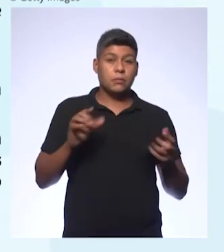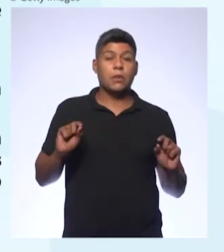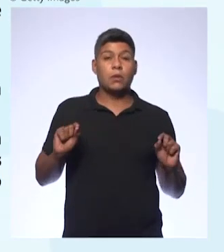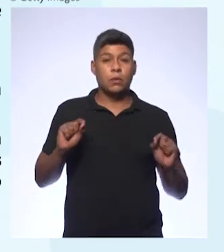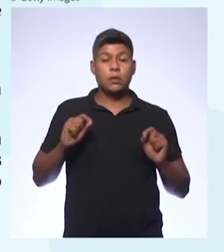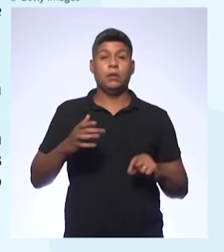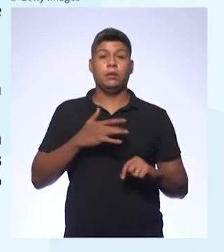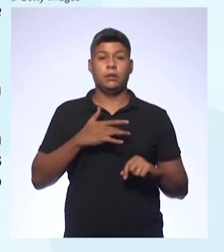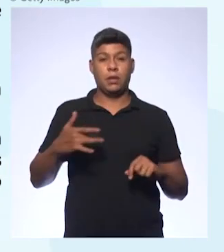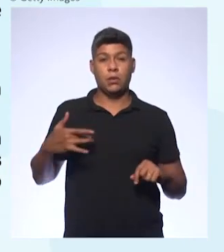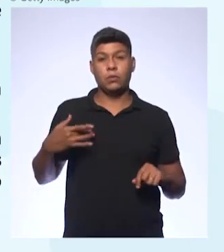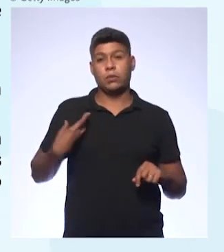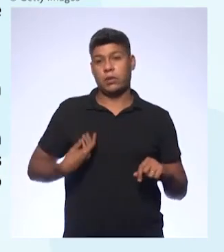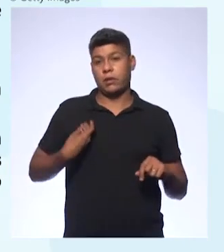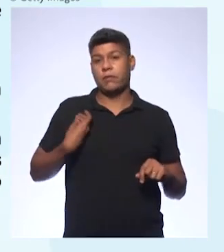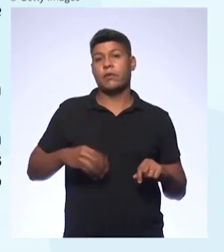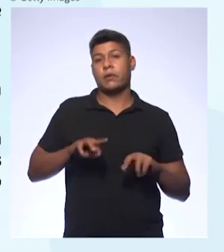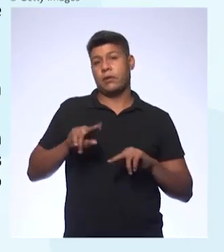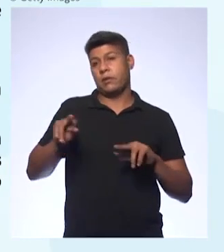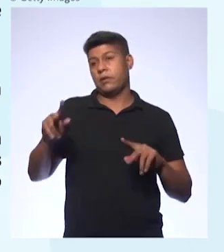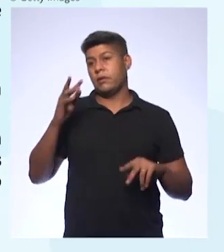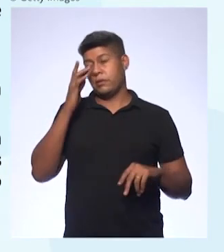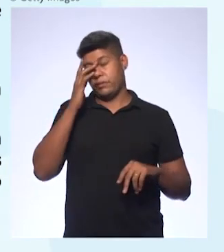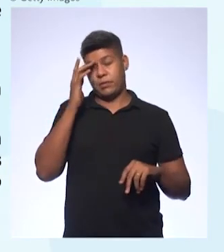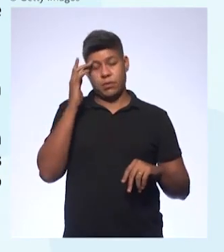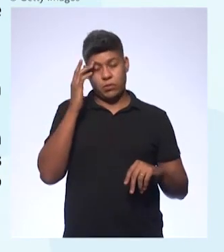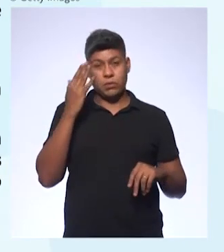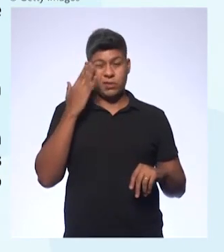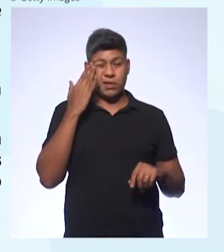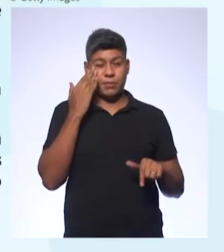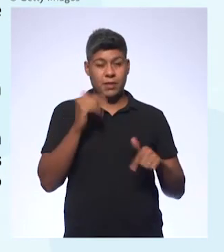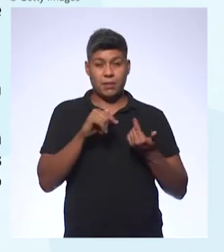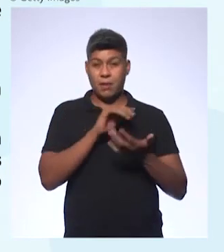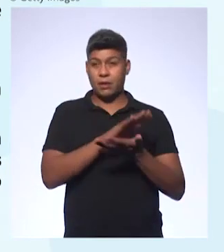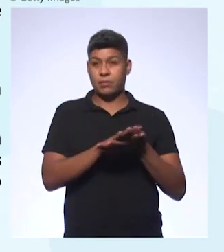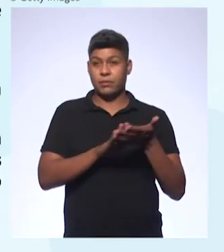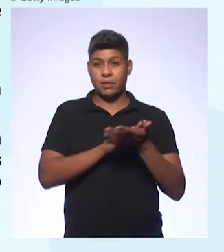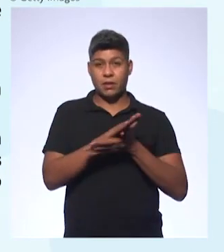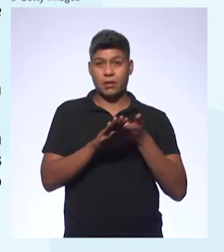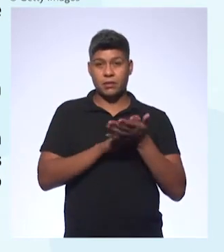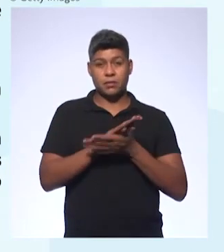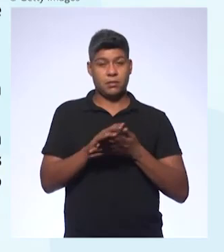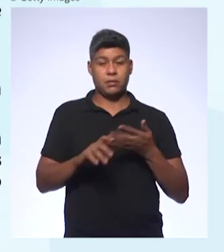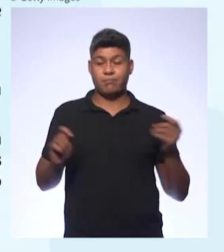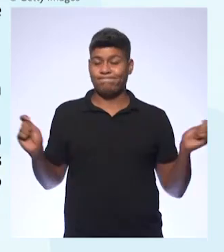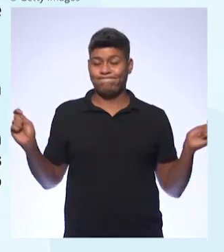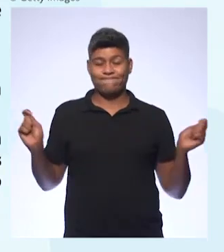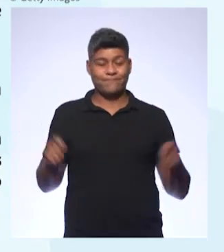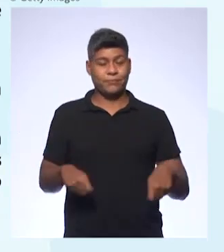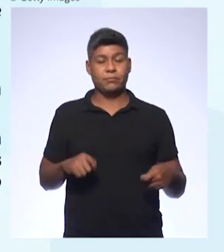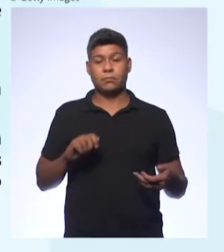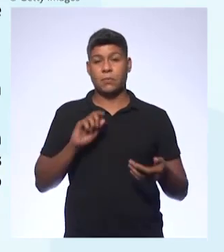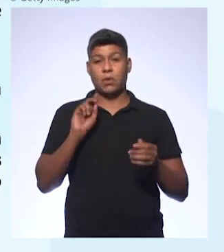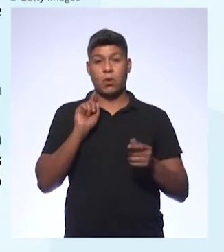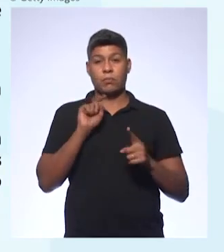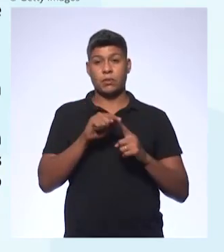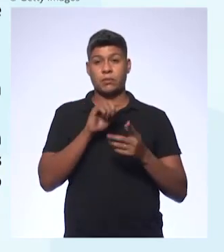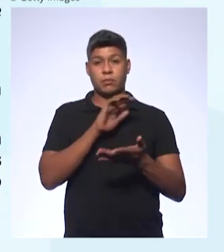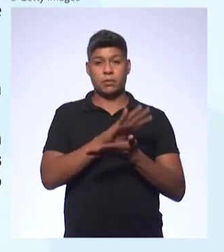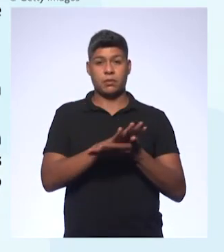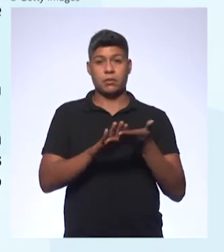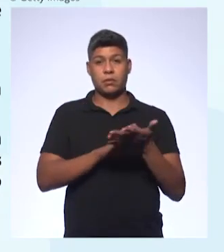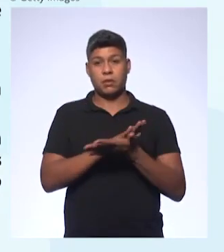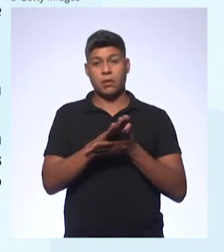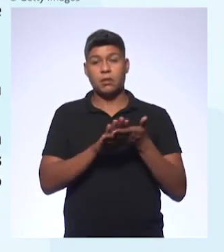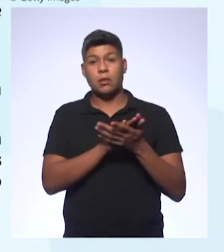a saúde, a vida de muitos indivíduos. Então, sem trabalho, sem rendimento, não existem condições objetivas nem